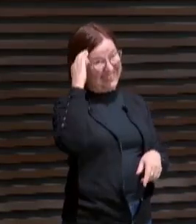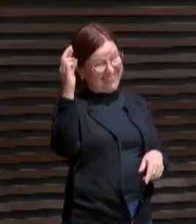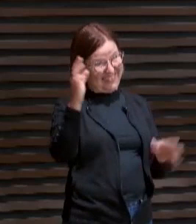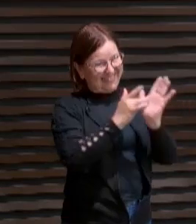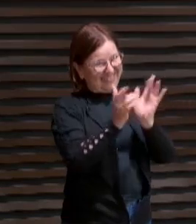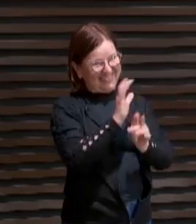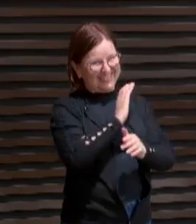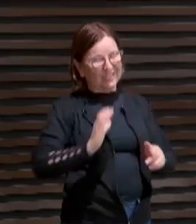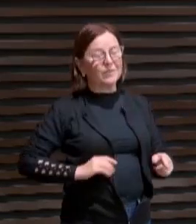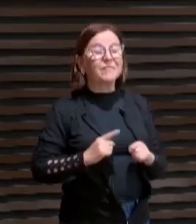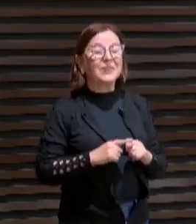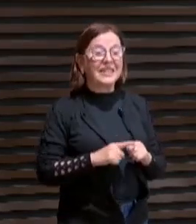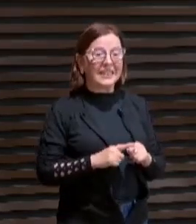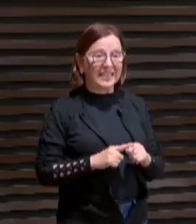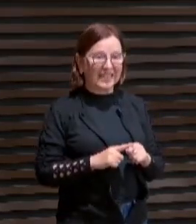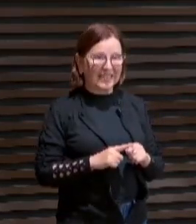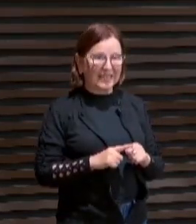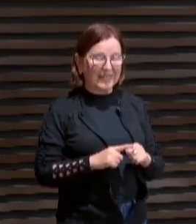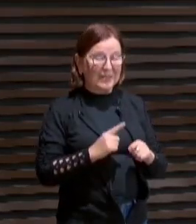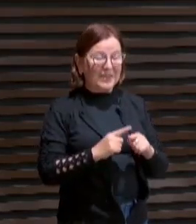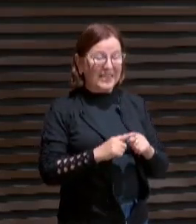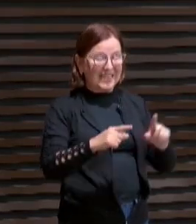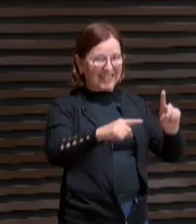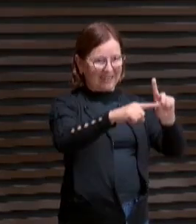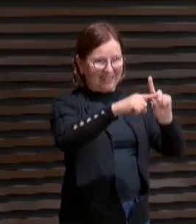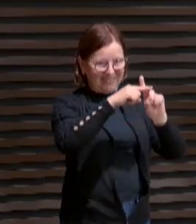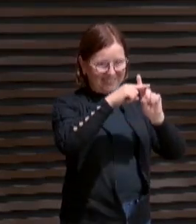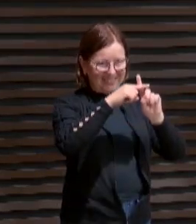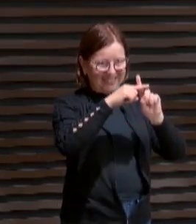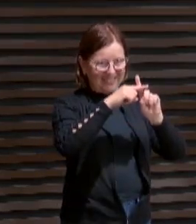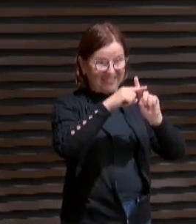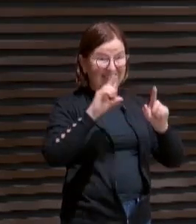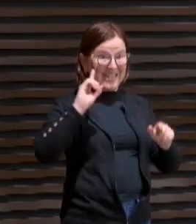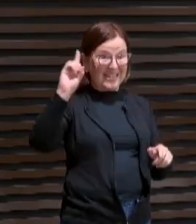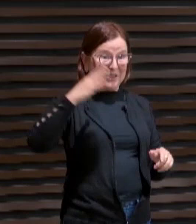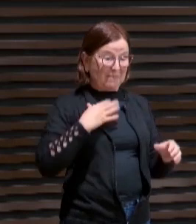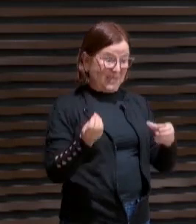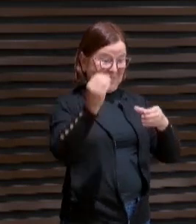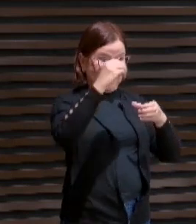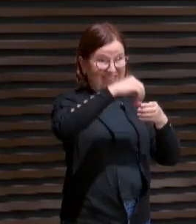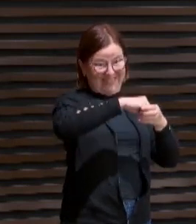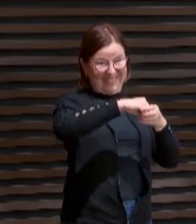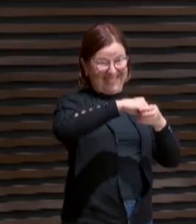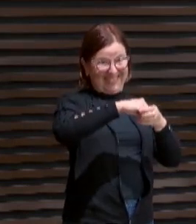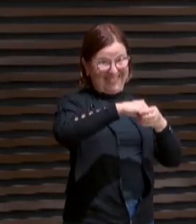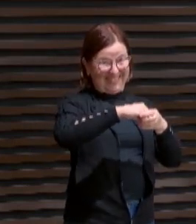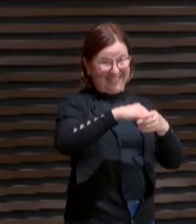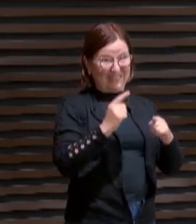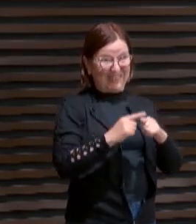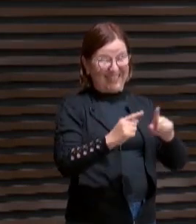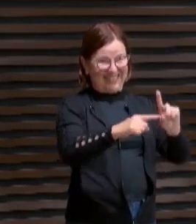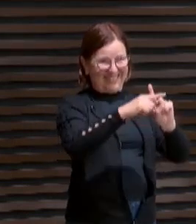Cristo. Por quê? Porque naquela cruz Deus me incluiu. Porque naquela